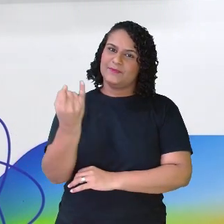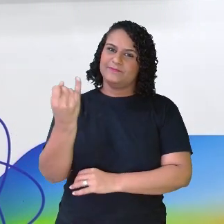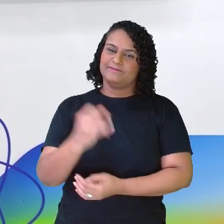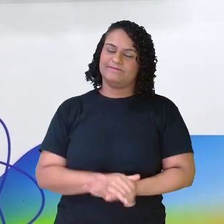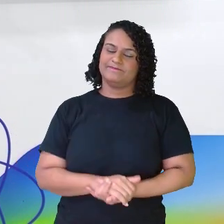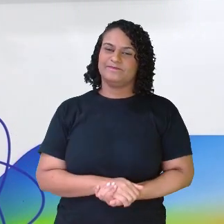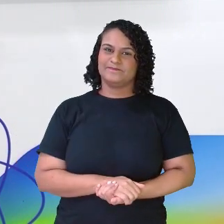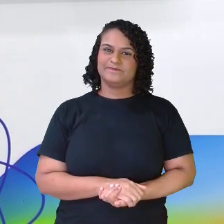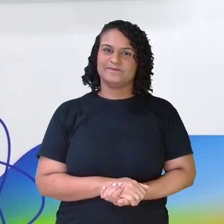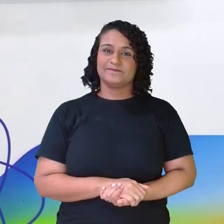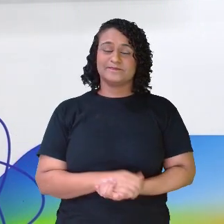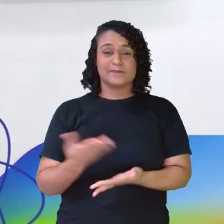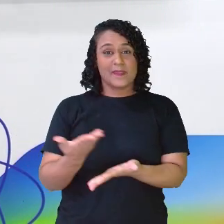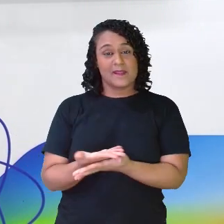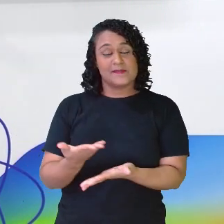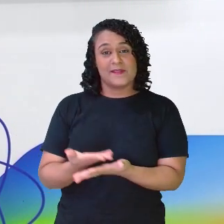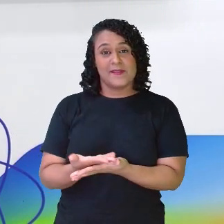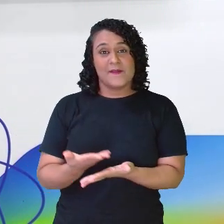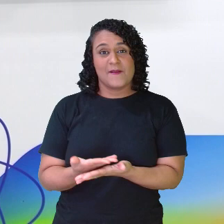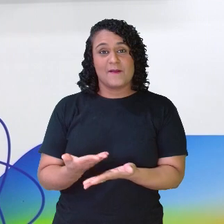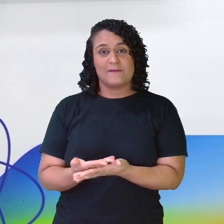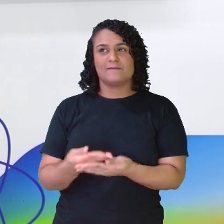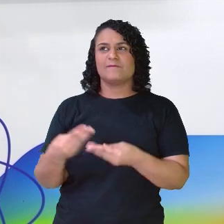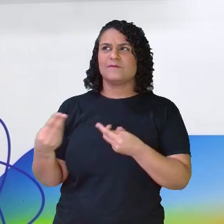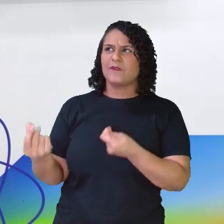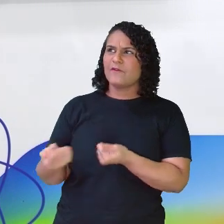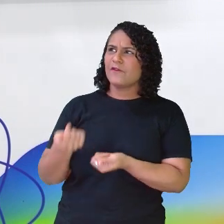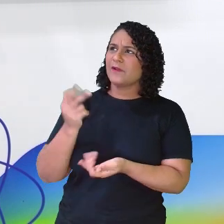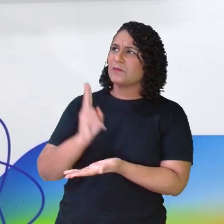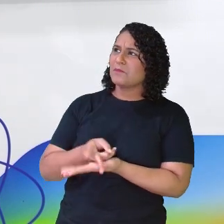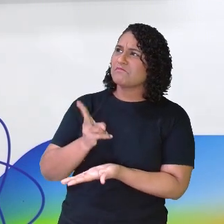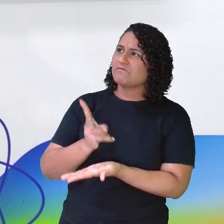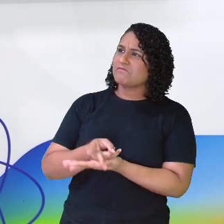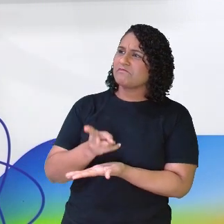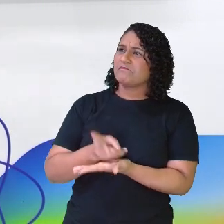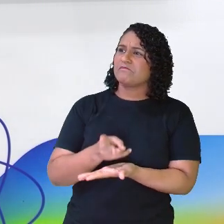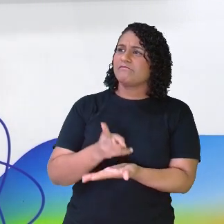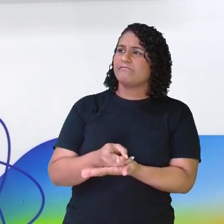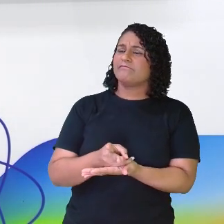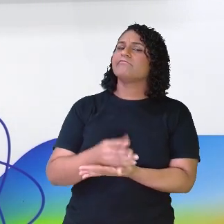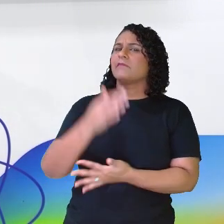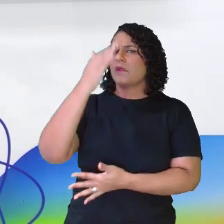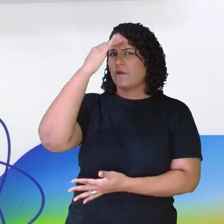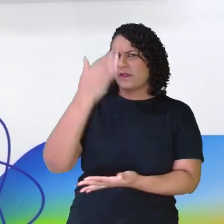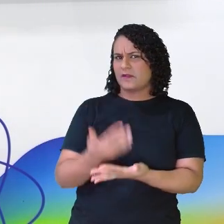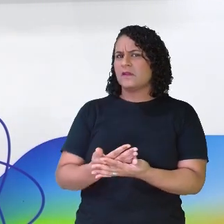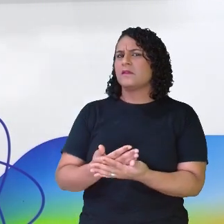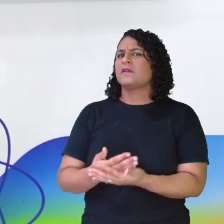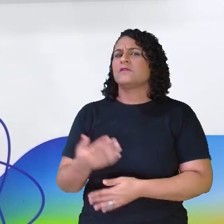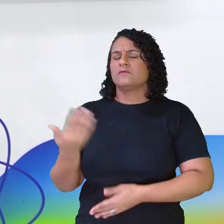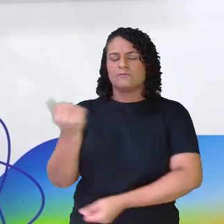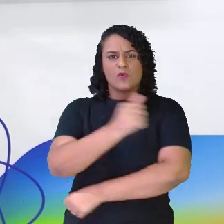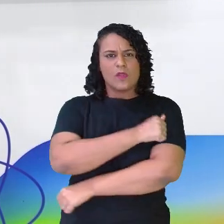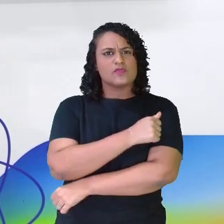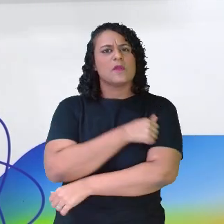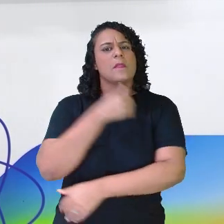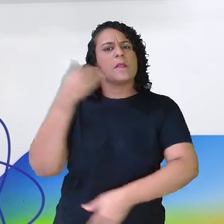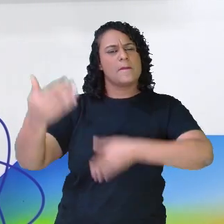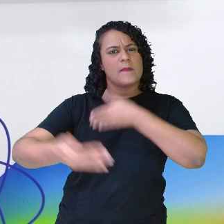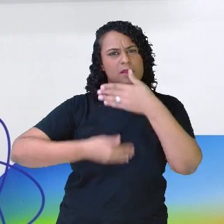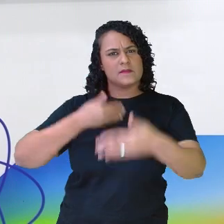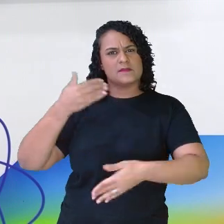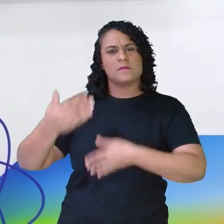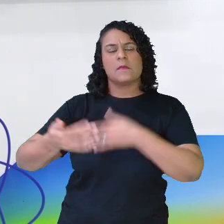Eu, nessa aula, até fui seguindo, mas eu acredito que eles estão participando, falando, está todo